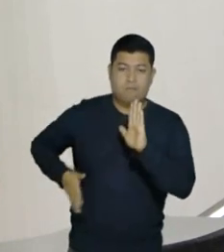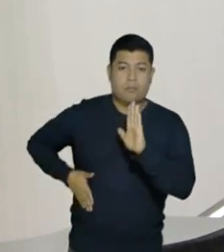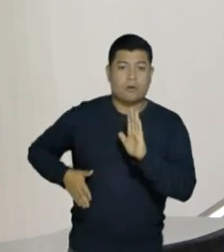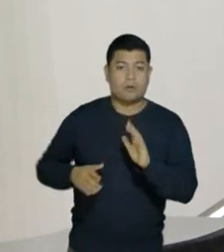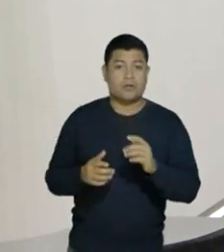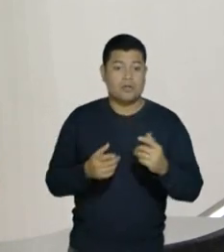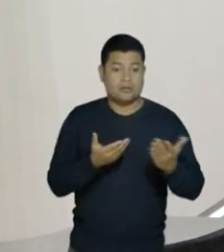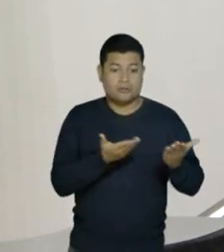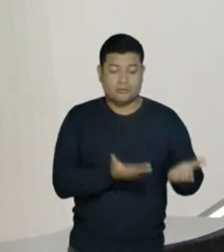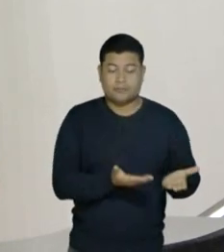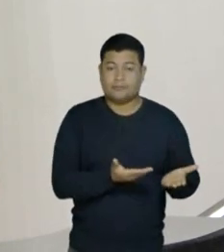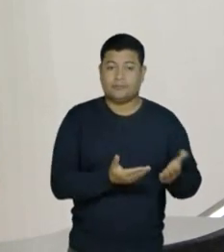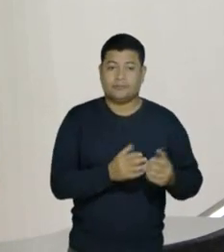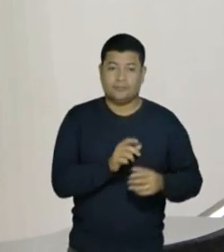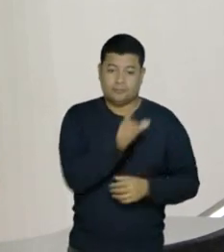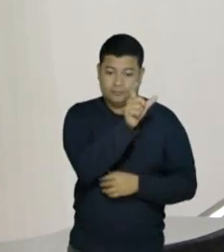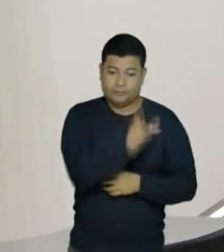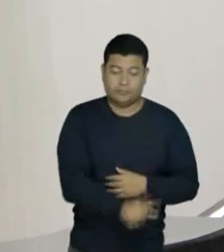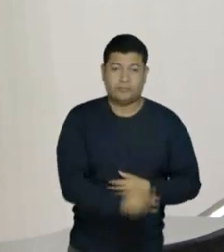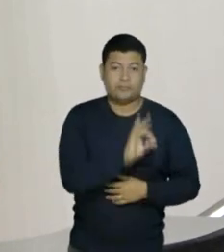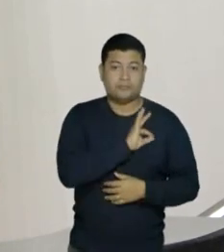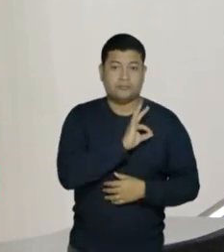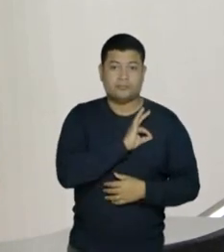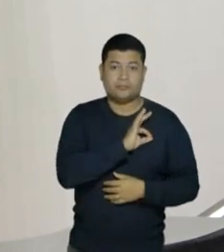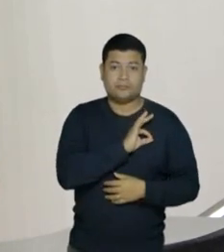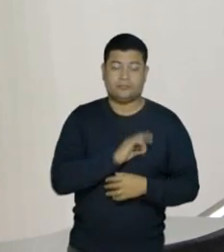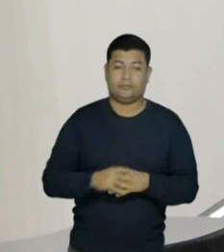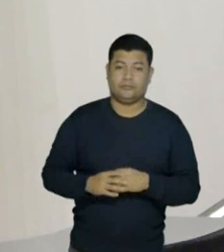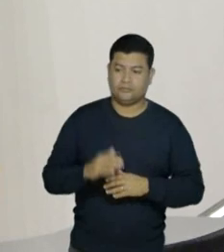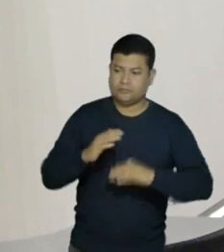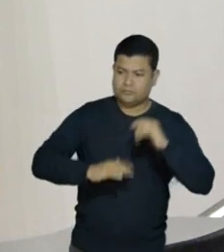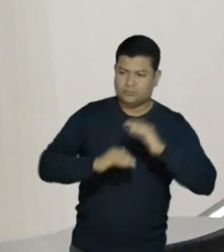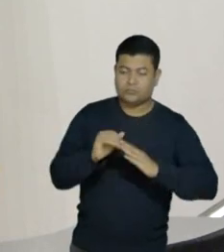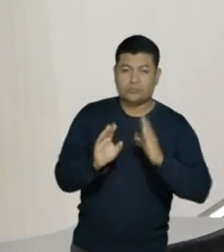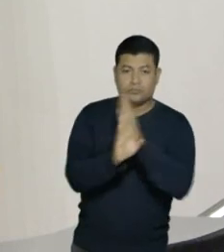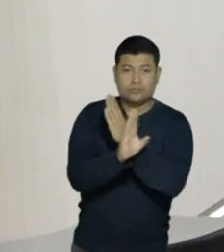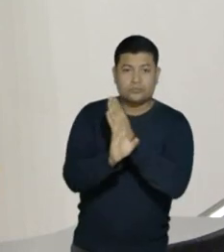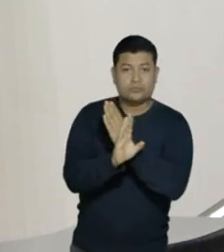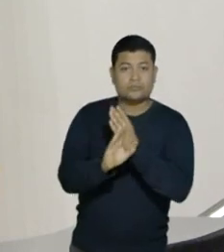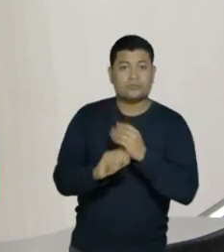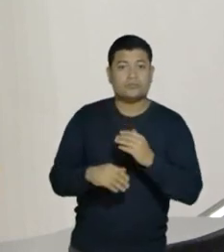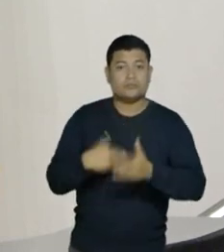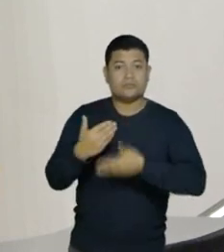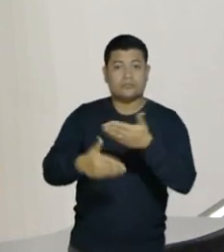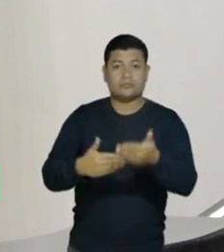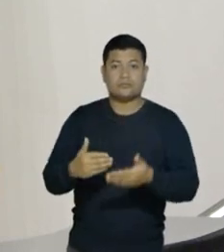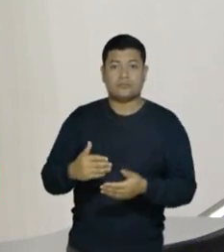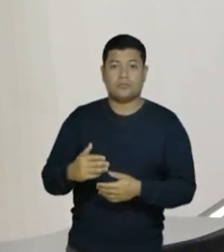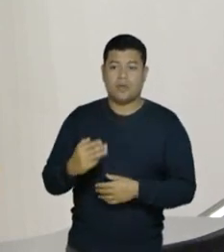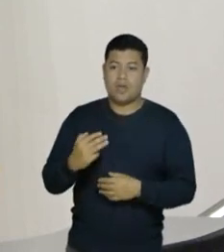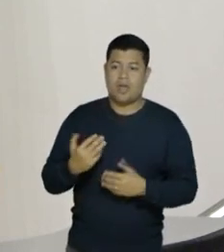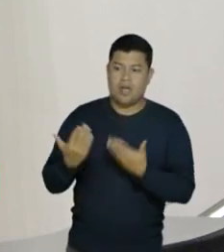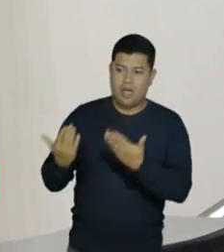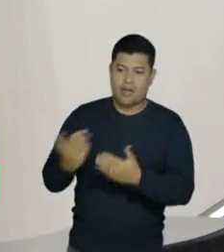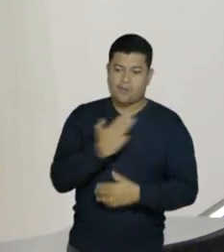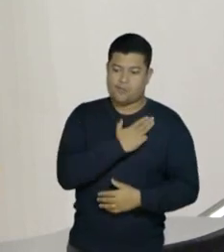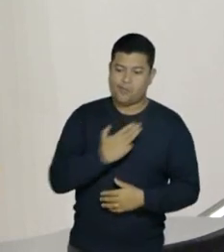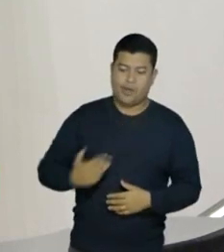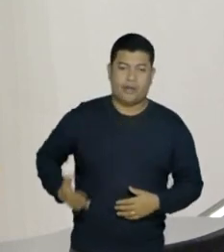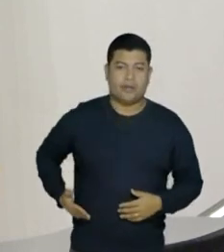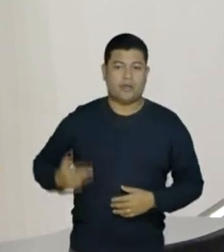no Estado de São Paulo nos municípios do litoral Paulista vem o ministro da Justiça